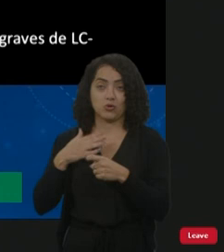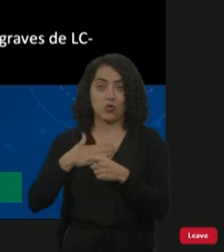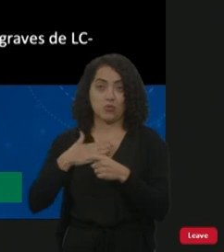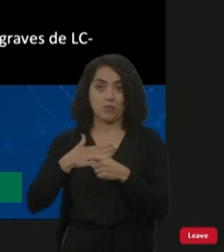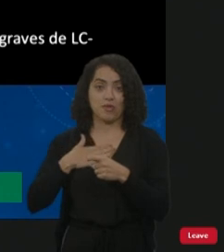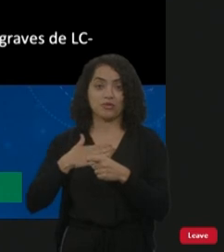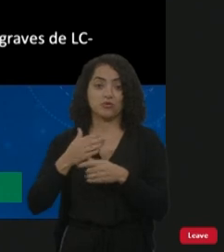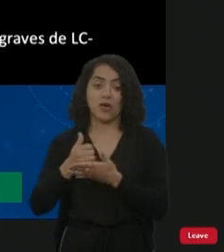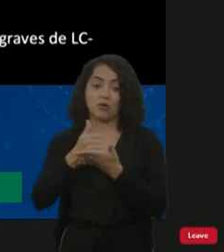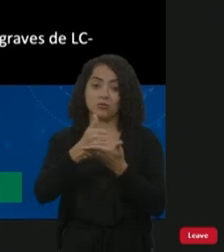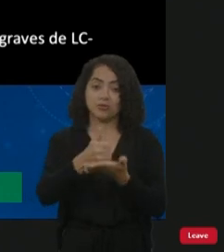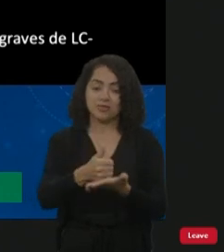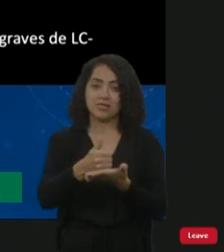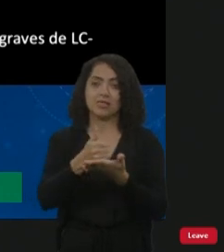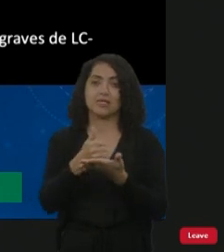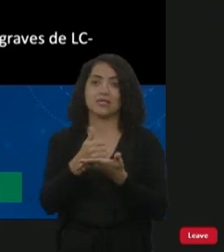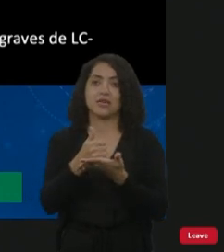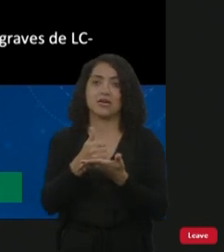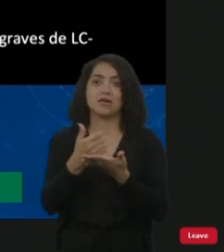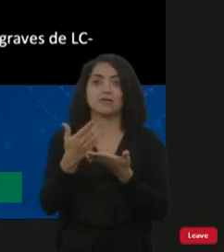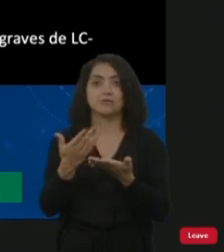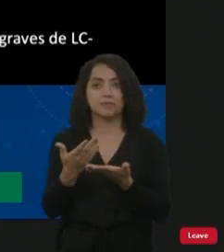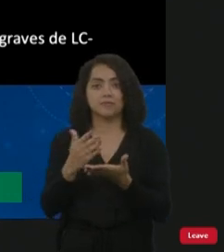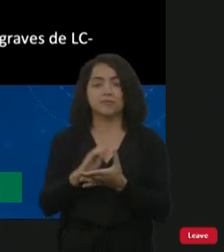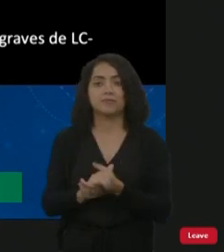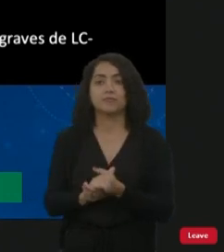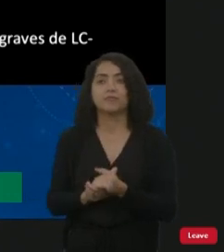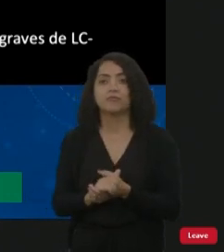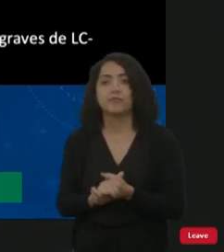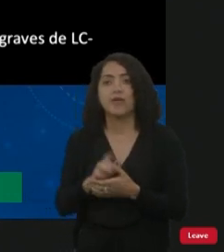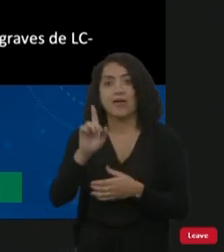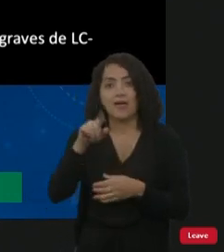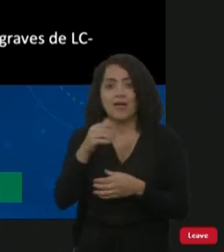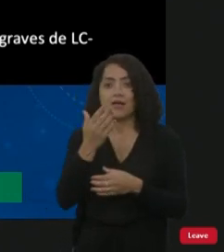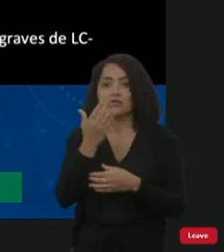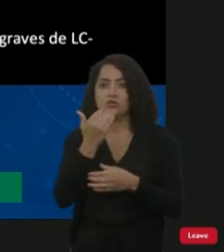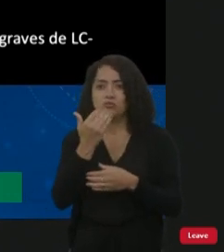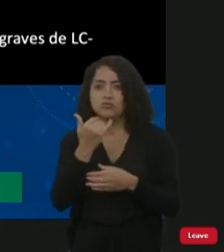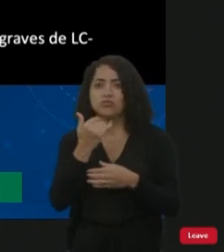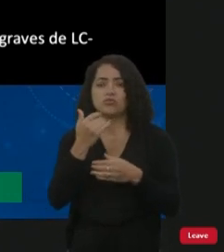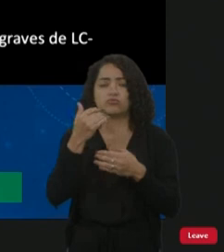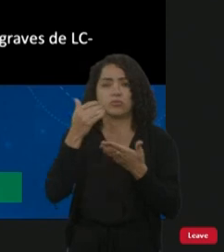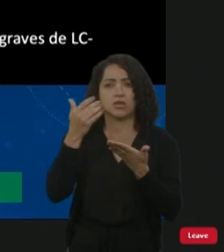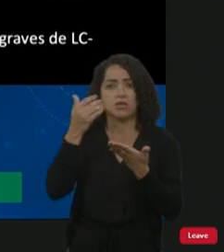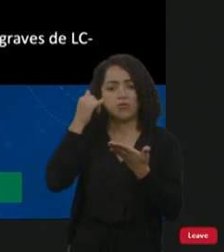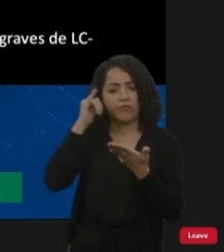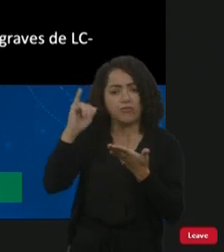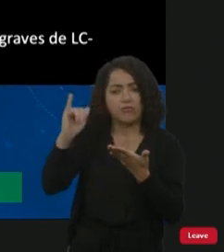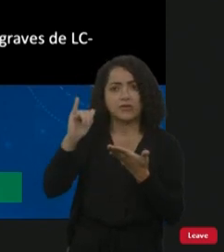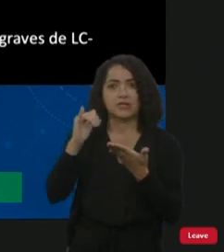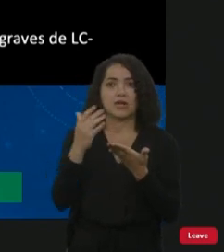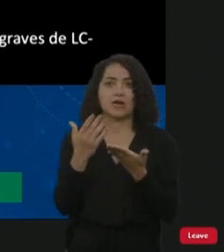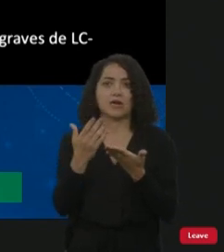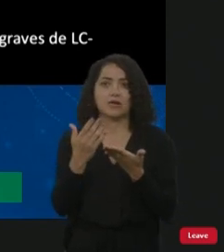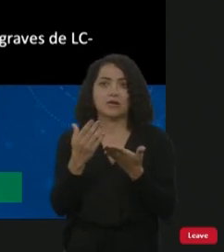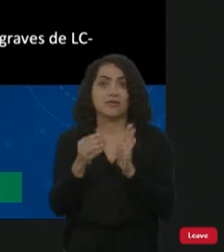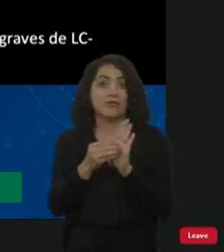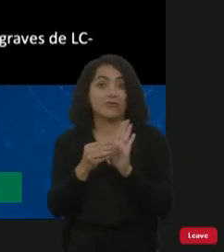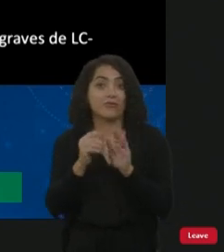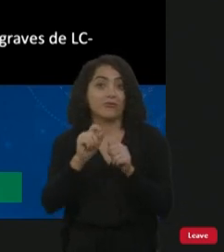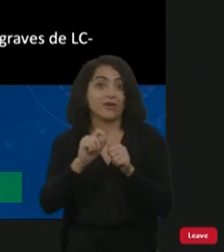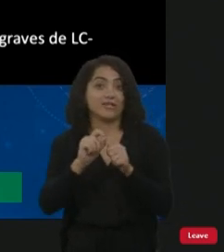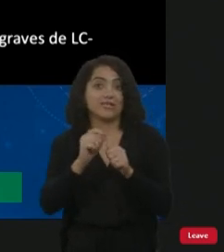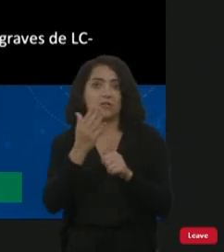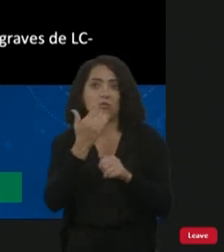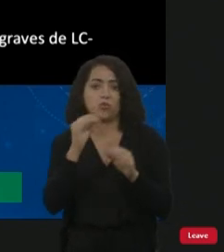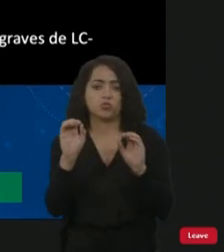auxilia, né? Porque o tratamento é eminentemente dietético. Eu vou evitar que esse paciente fique em jejum e evitar que ele consuma gordura